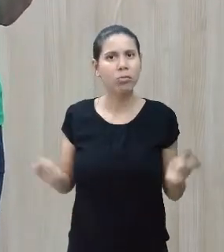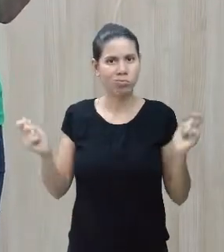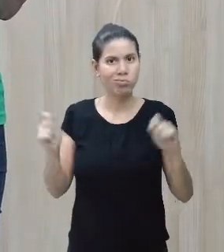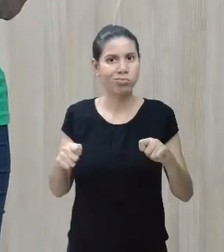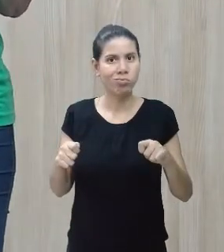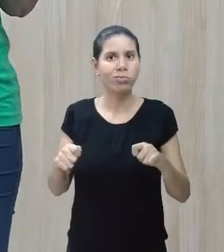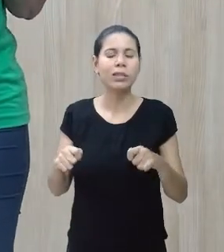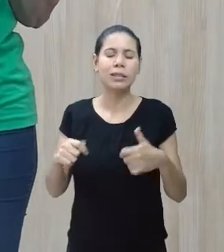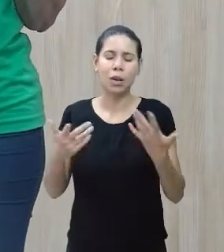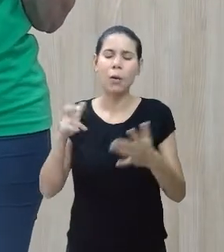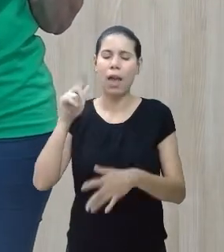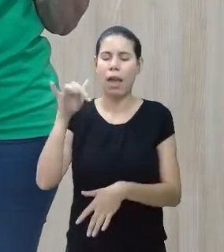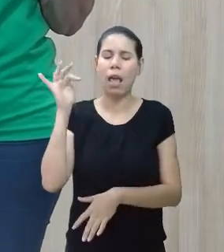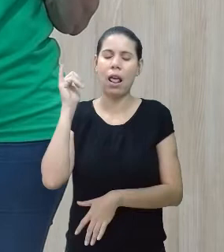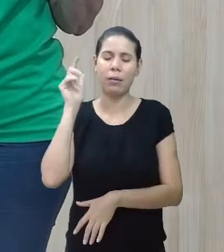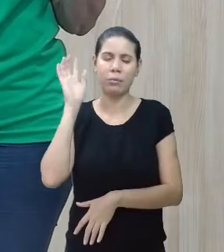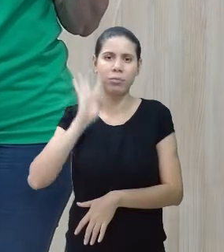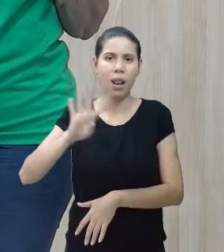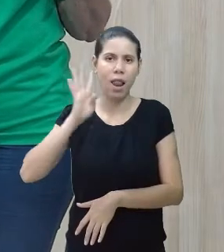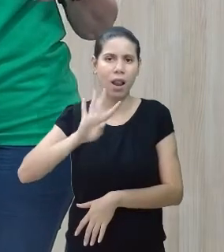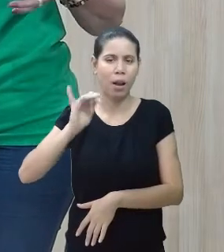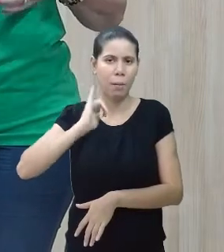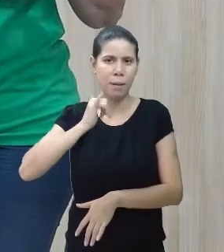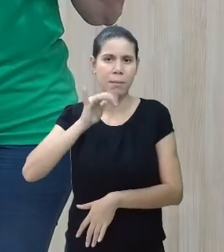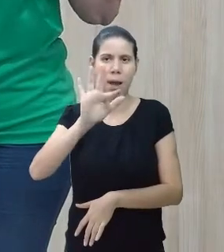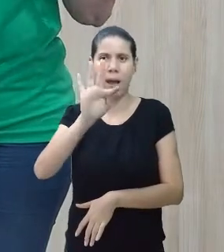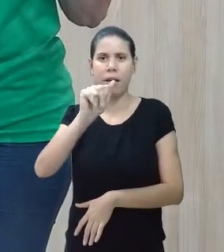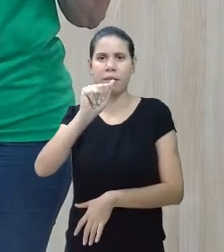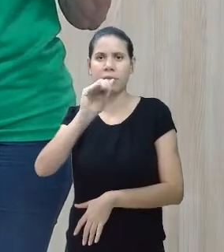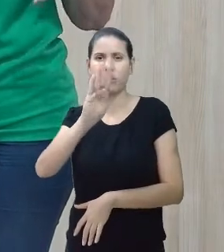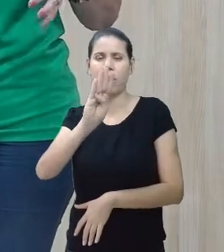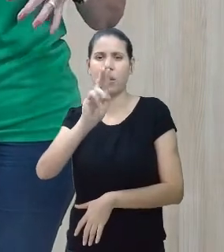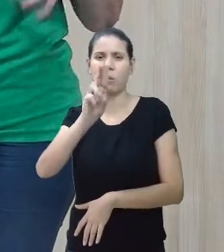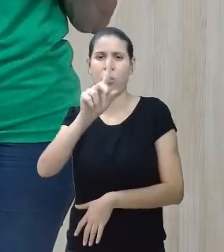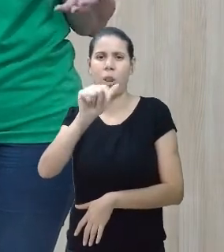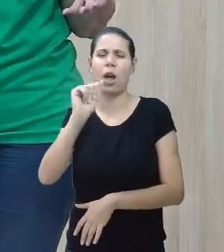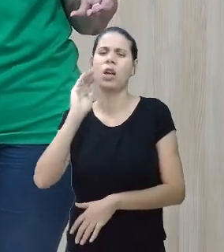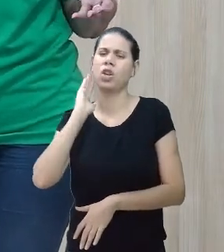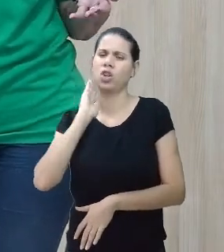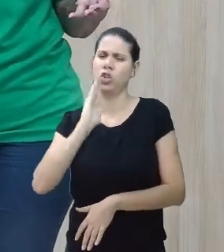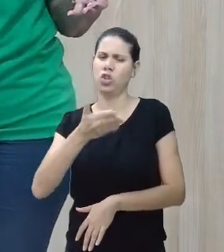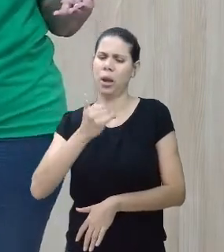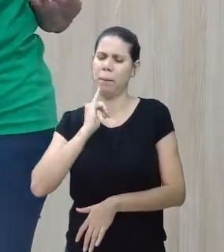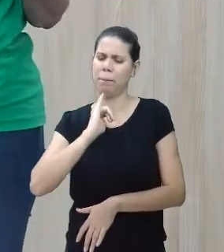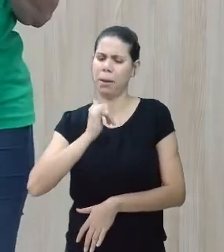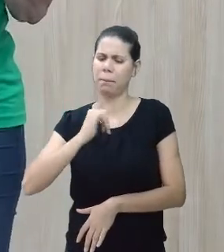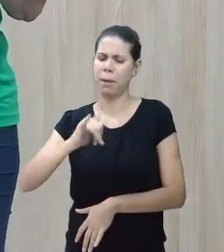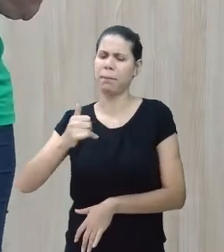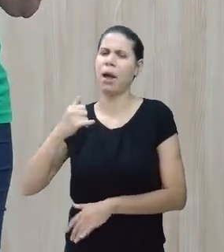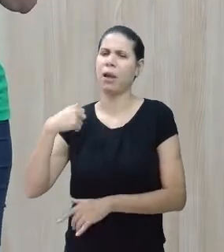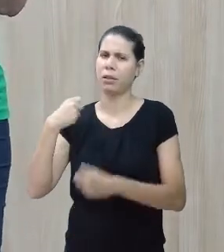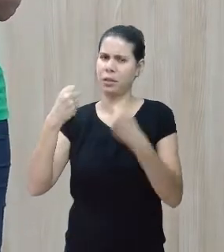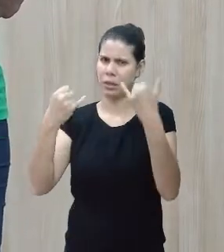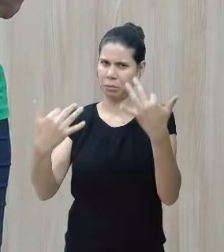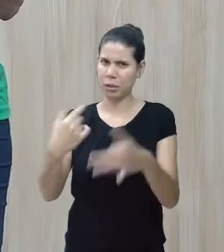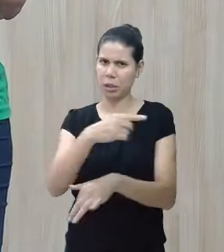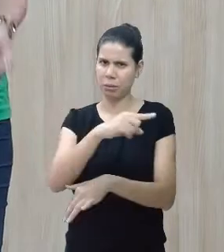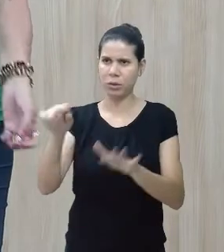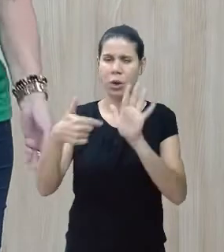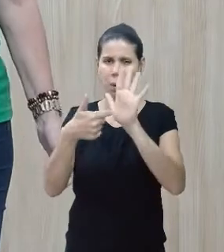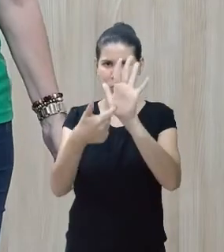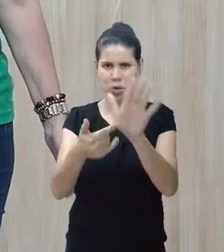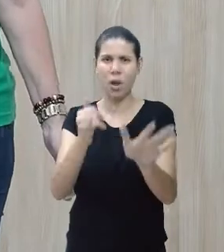Né? Então, é muito bacana a fábula. E a gente já captou, já trabalhou muito sobre narrativa. E hoje eu queria trazer esse exemplo